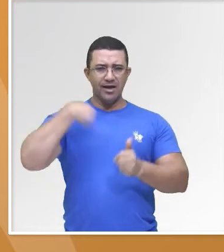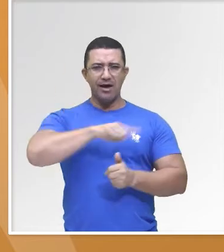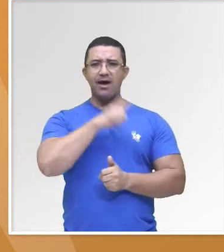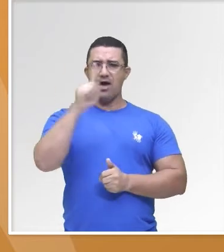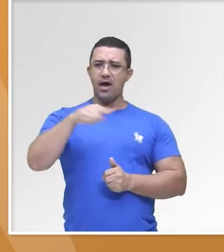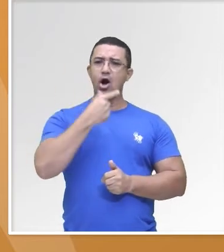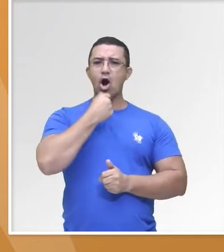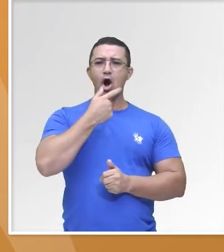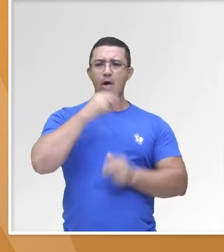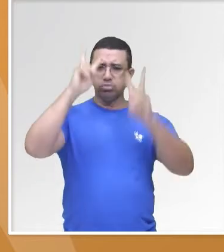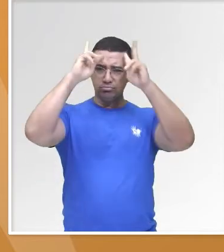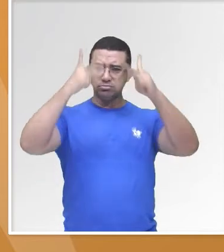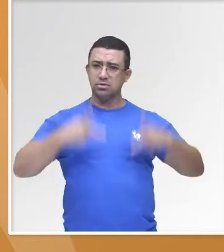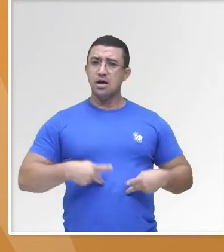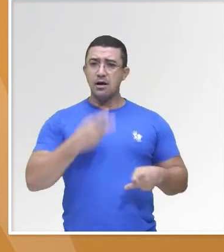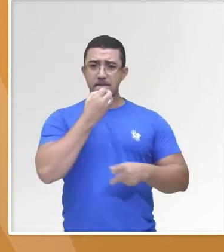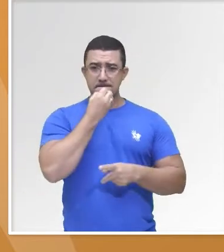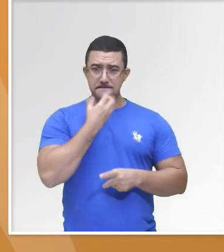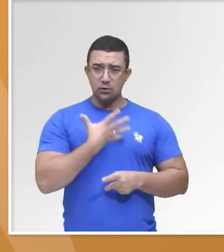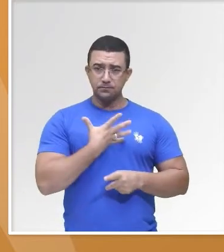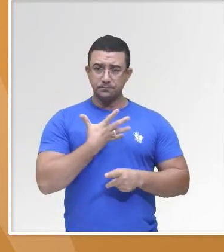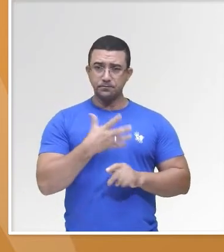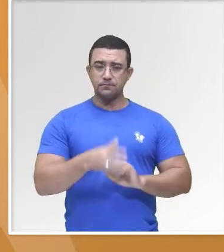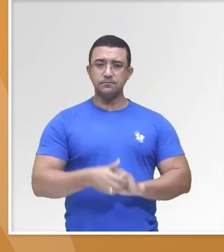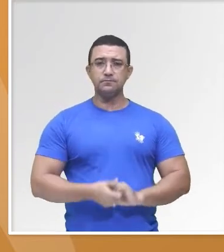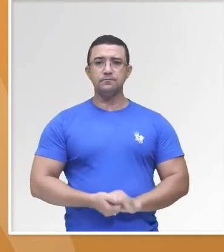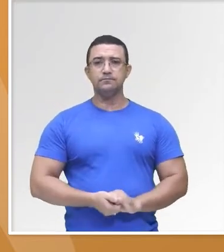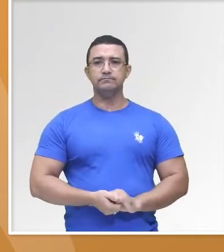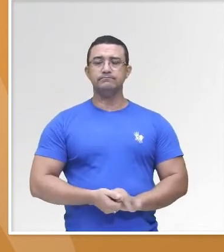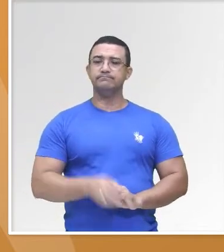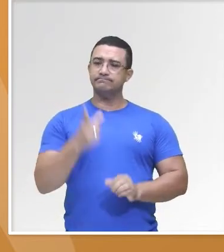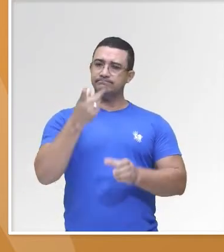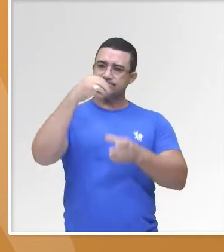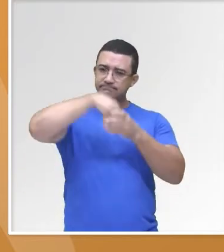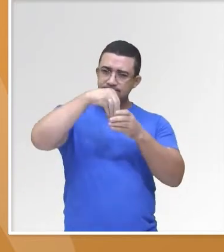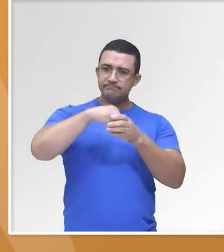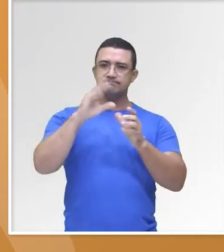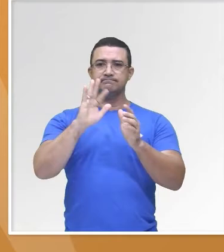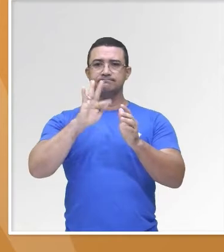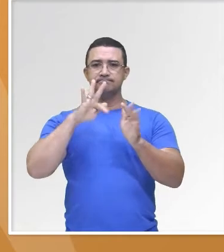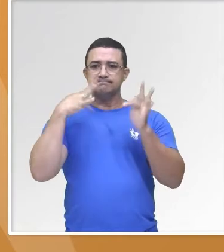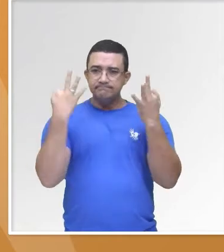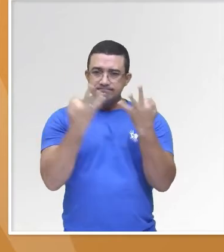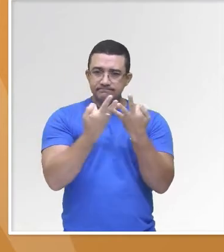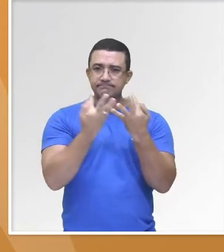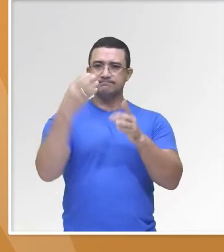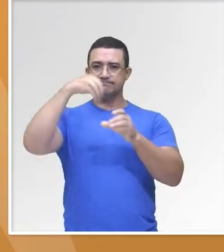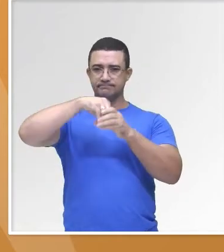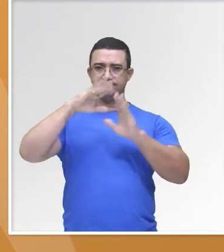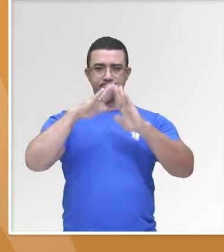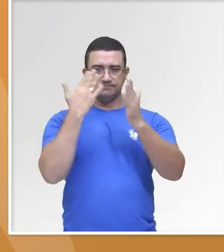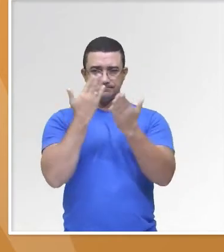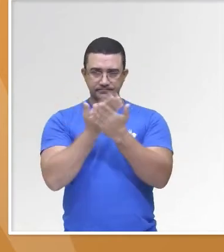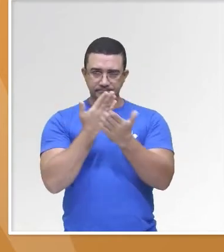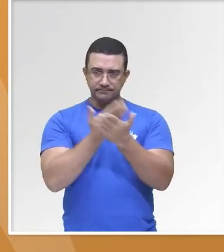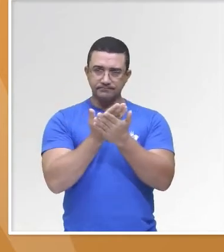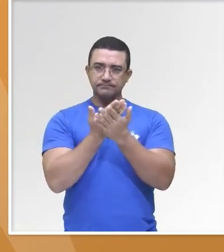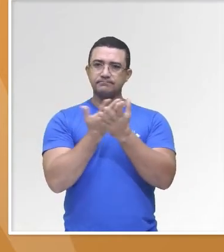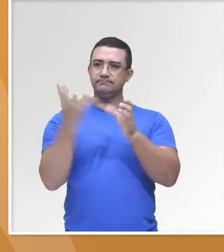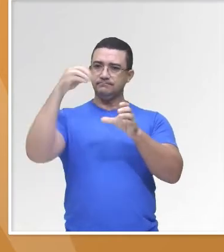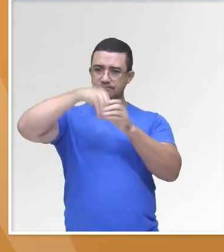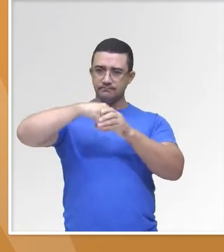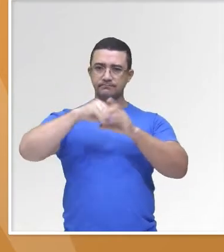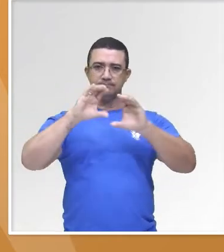natureza. E aí estamos inseridos na nossa família, estamos inseridos na nossa escola, estamos inseridos nas